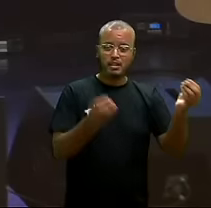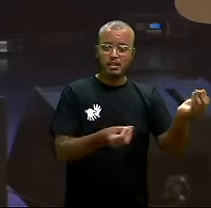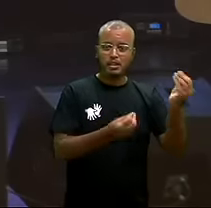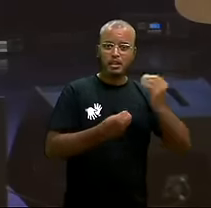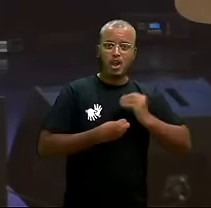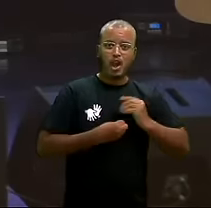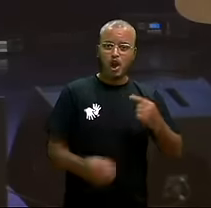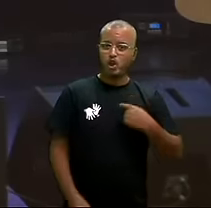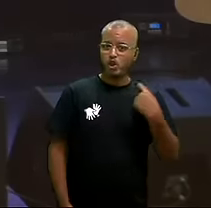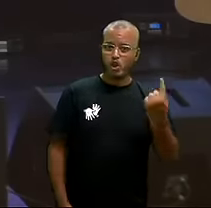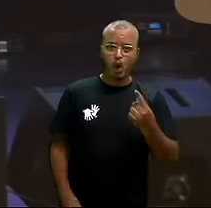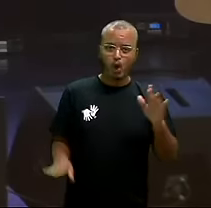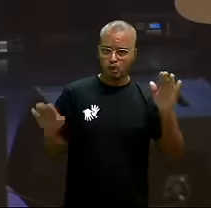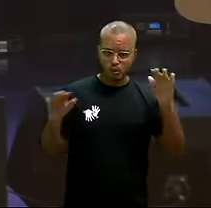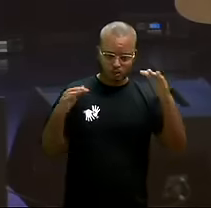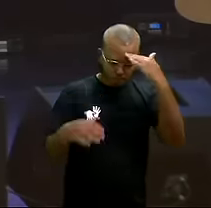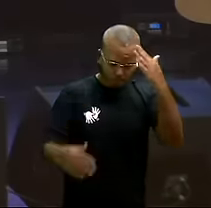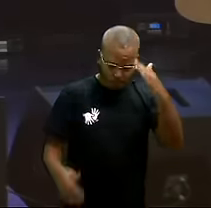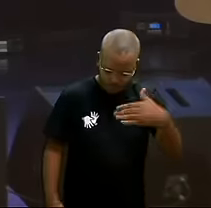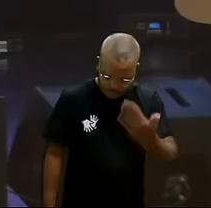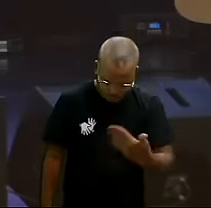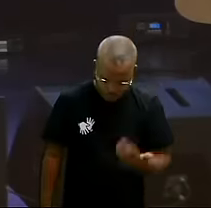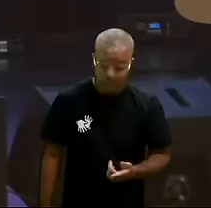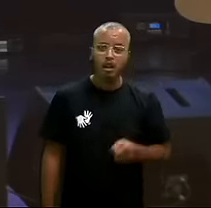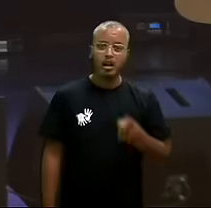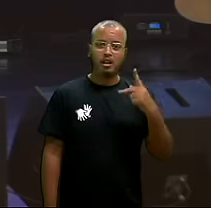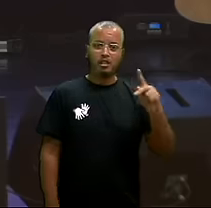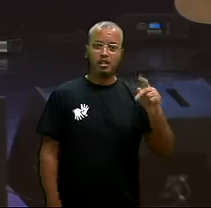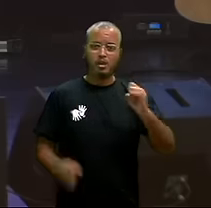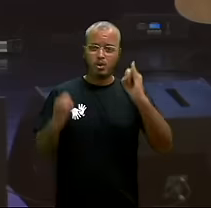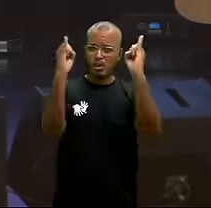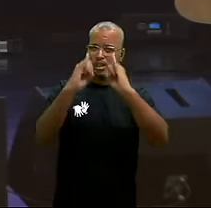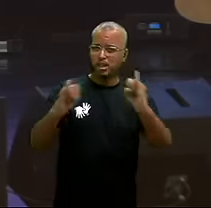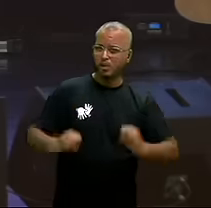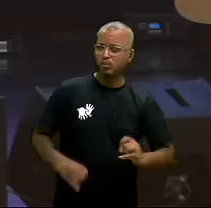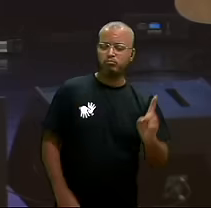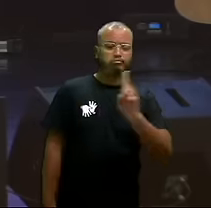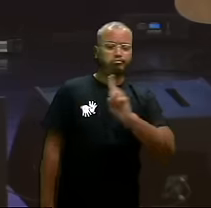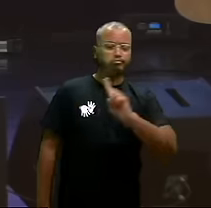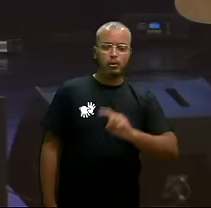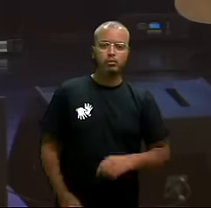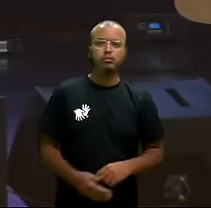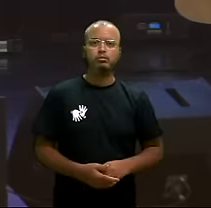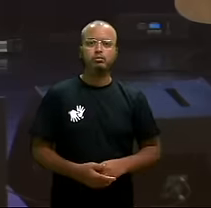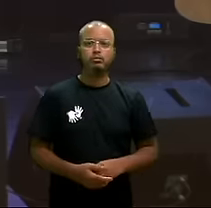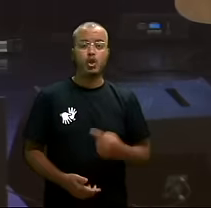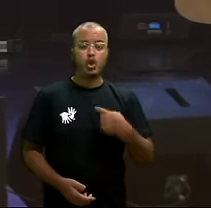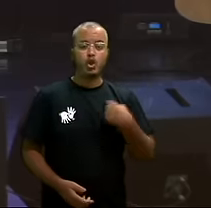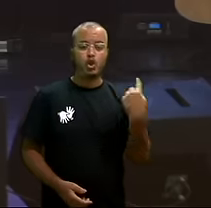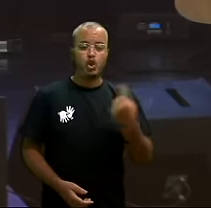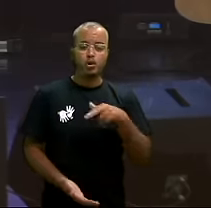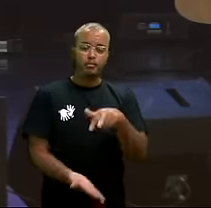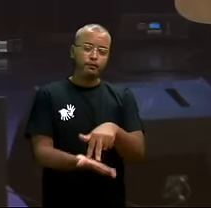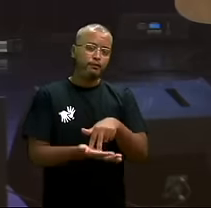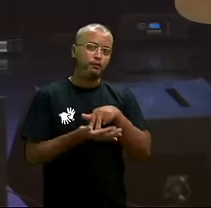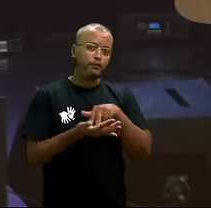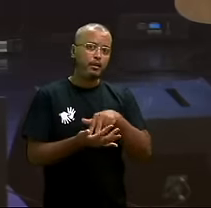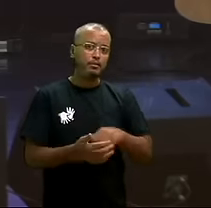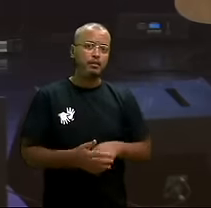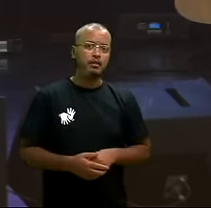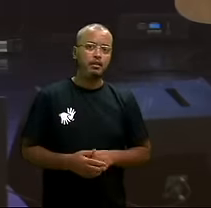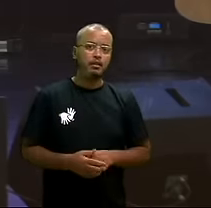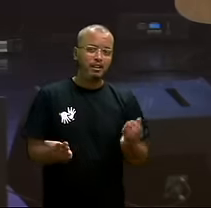não prestaremos cultos aos seus deuses, nem adoraremos a imagem de ouro que mandaste erguer. Irmão, crente não precisa se